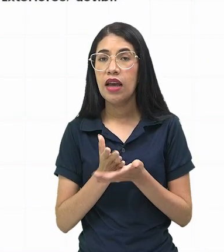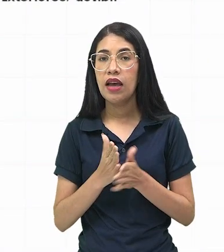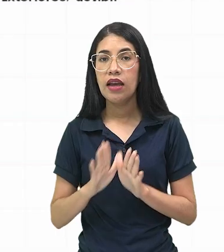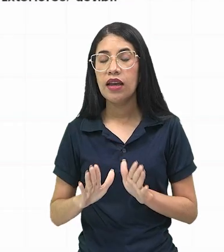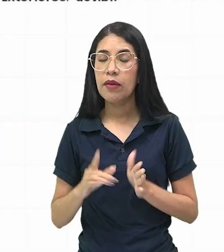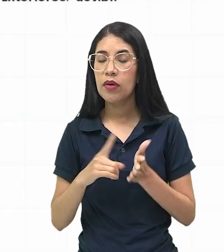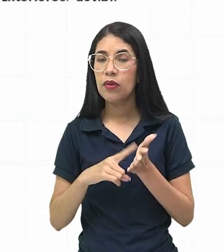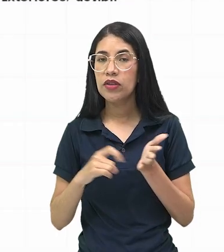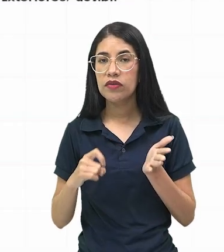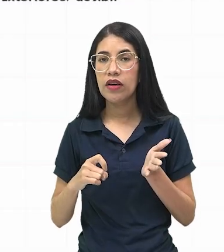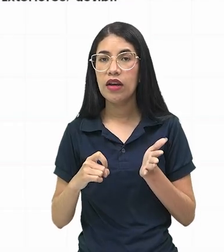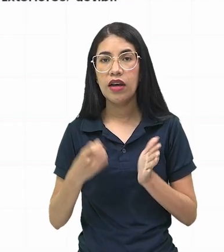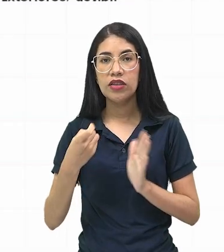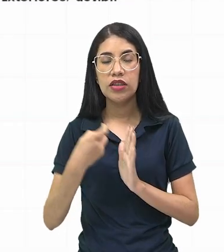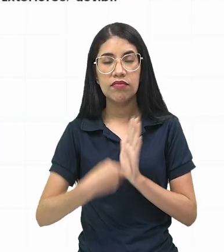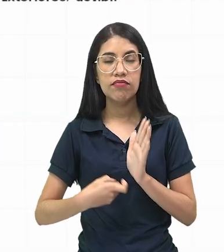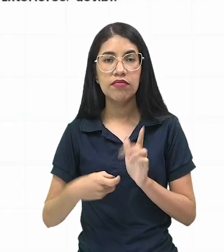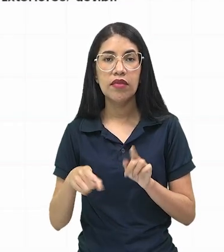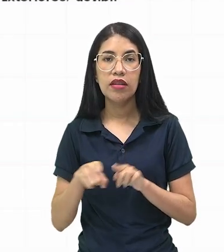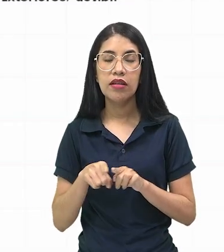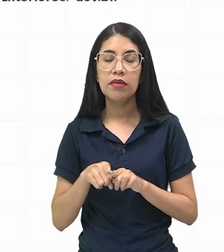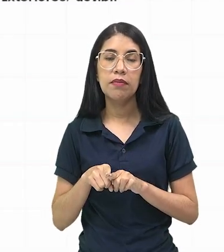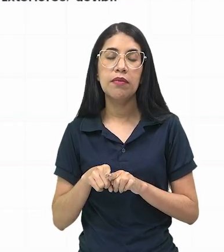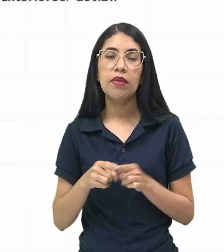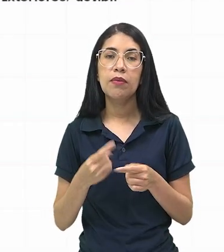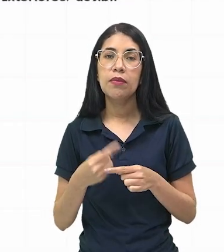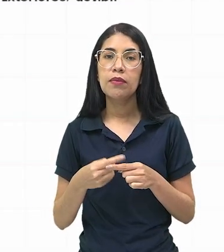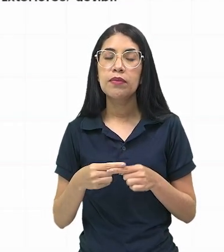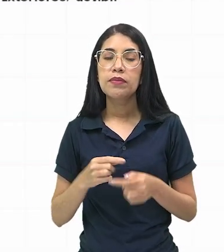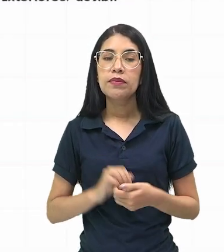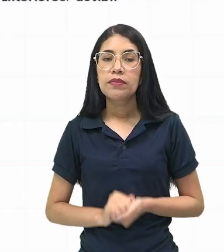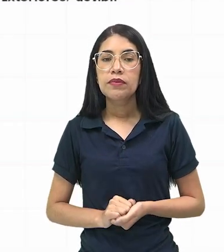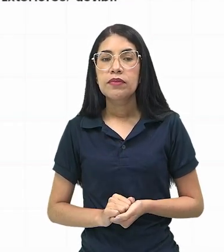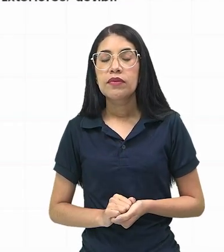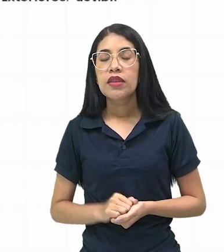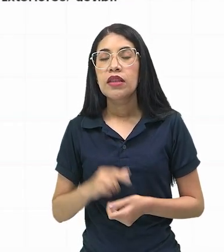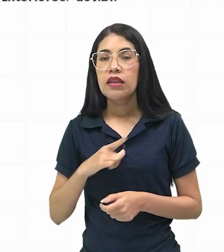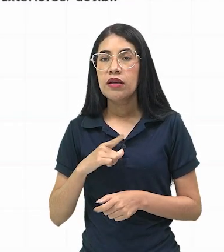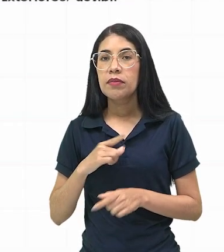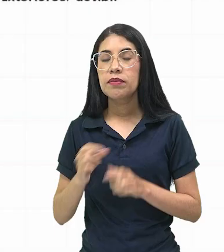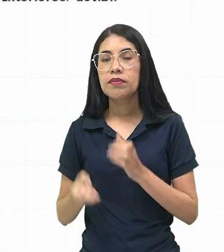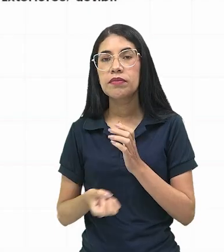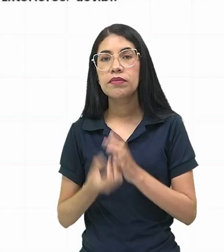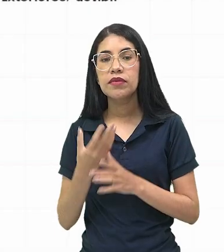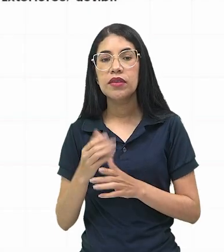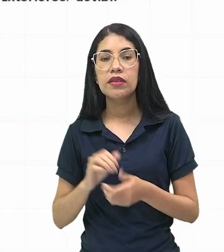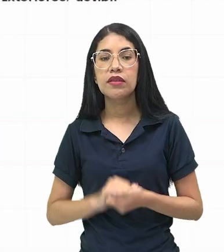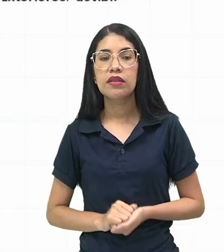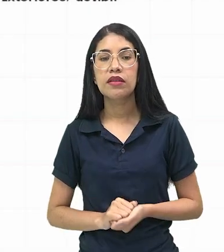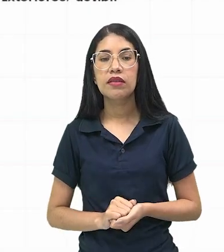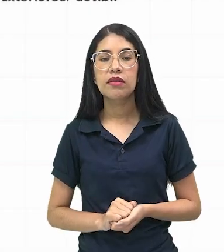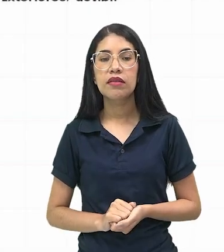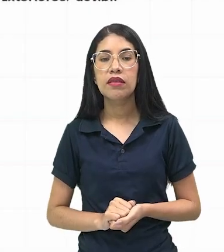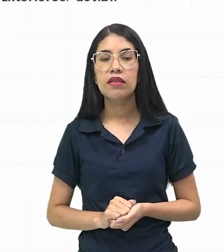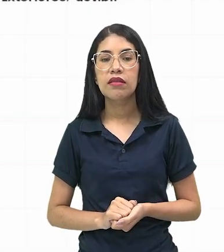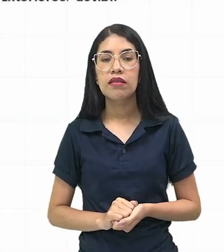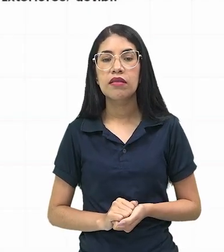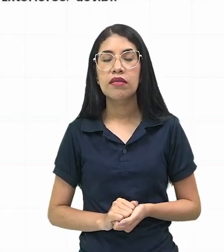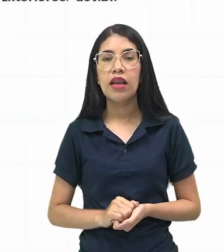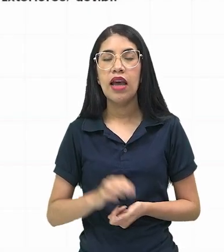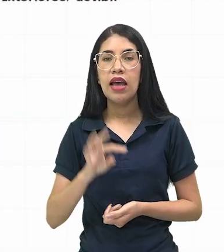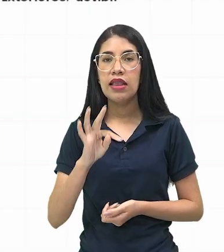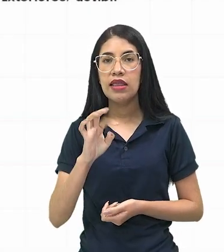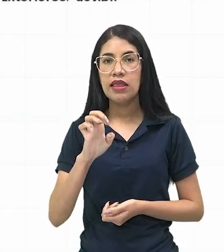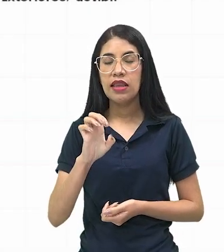fim dessas tarifas, né, alfandegárias. E a gente tem também a criação da chamada TEC. A TEC é a